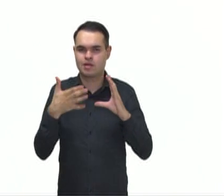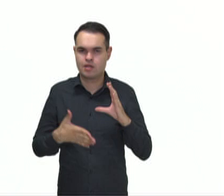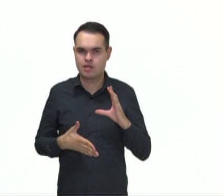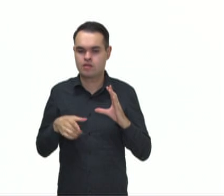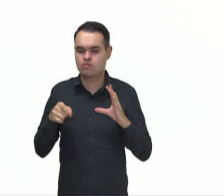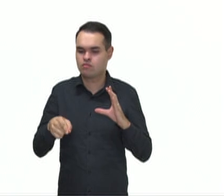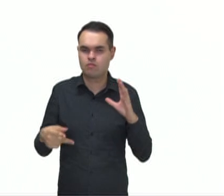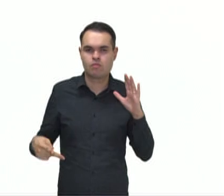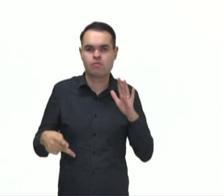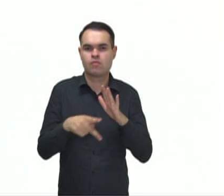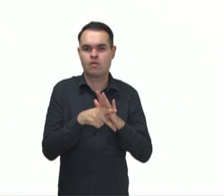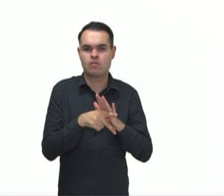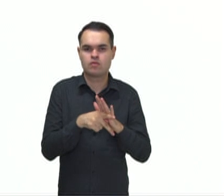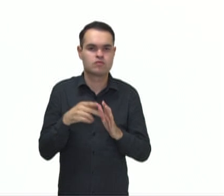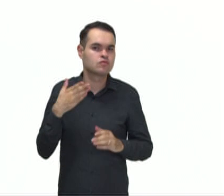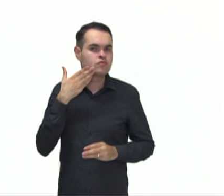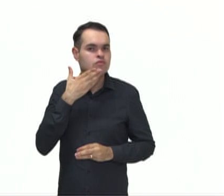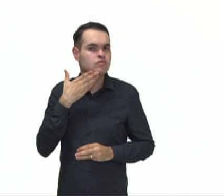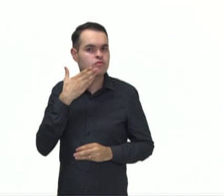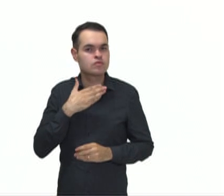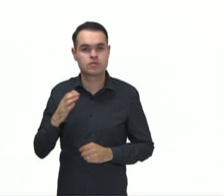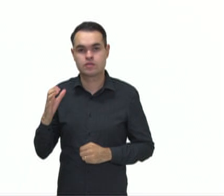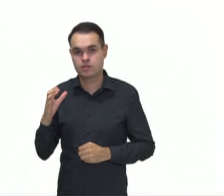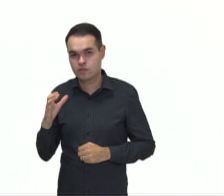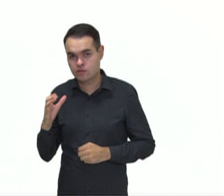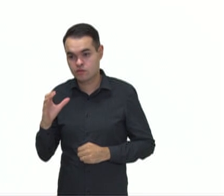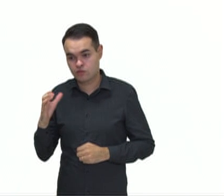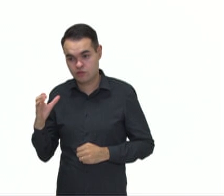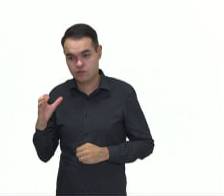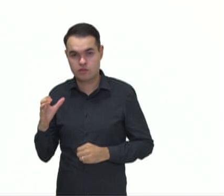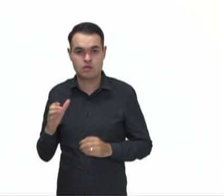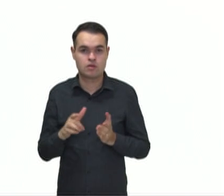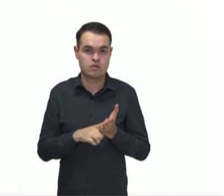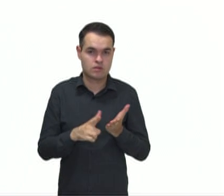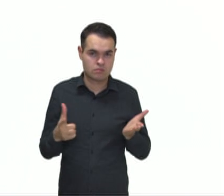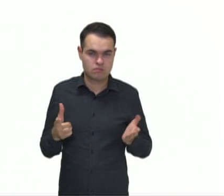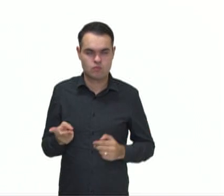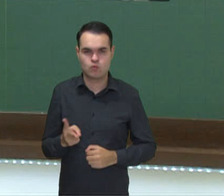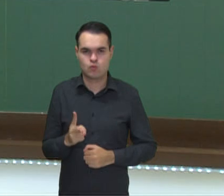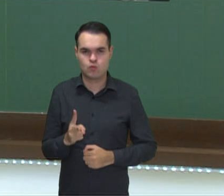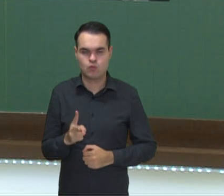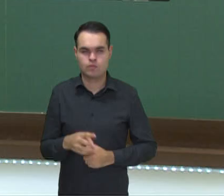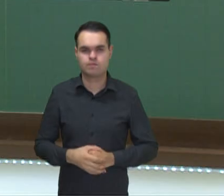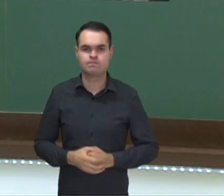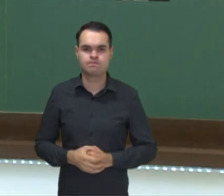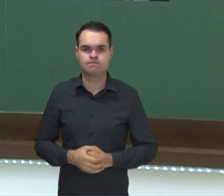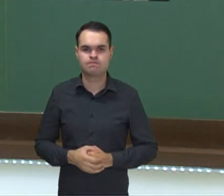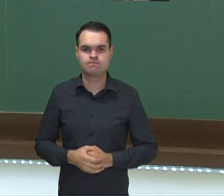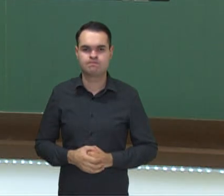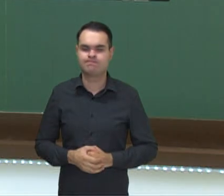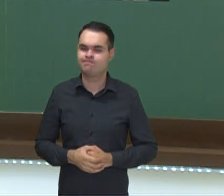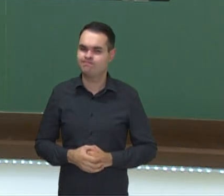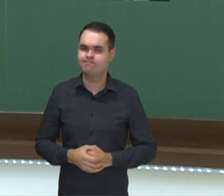características provenientes dos discursos jornalísticos e científicos.